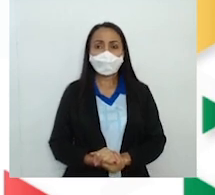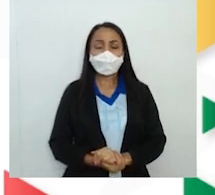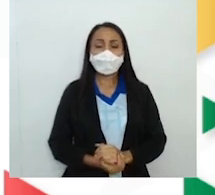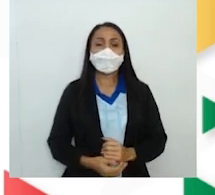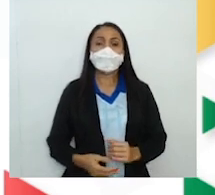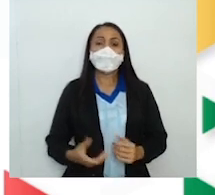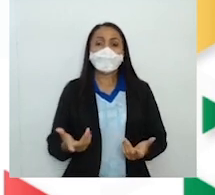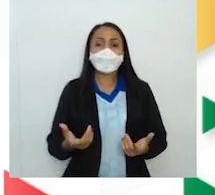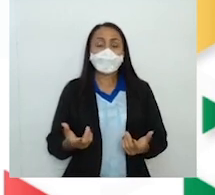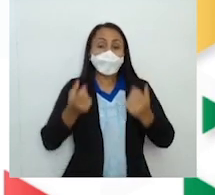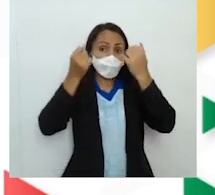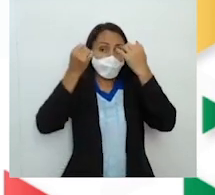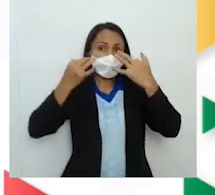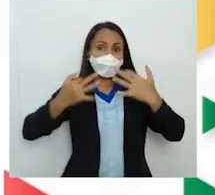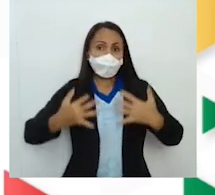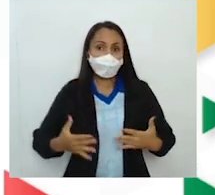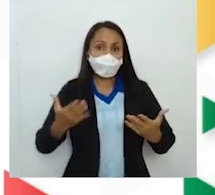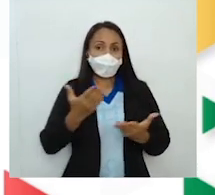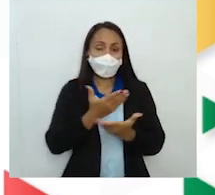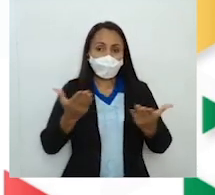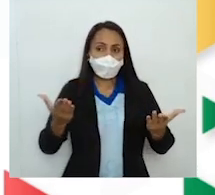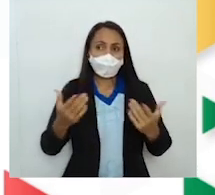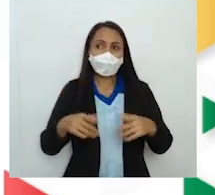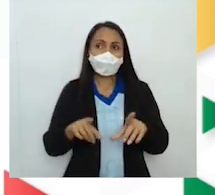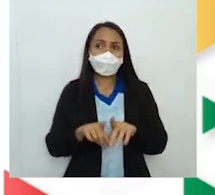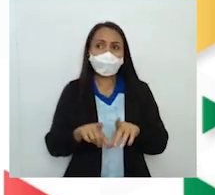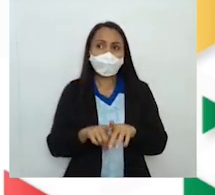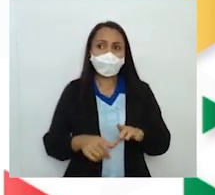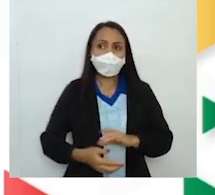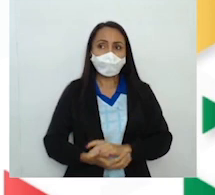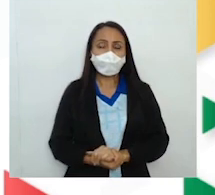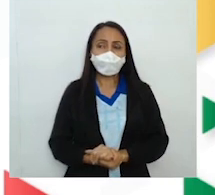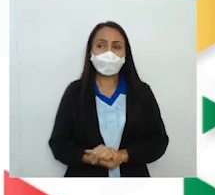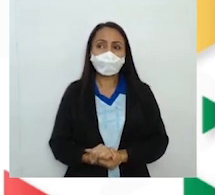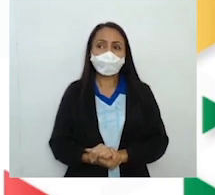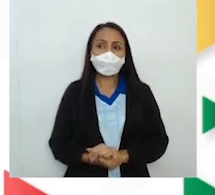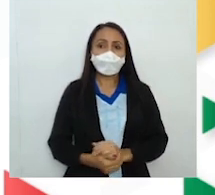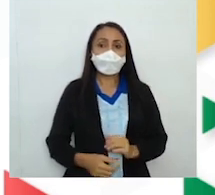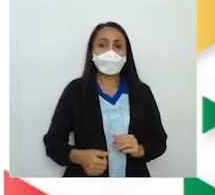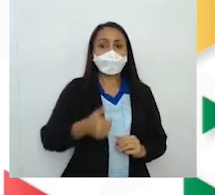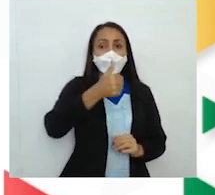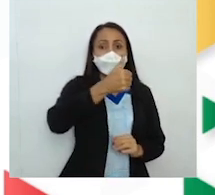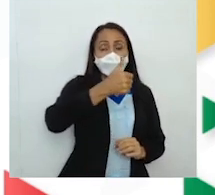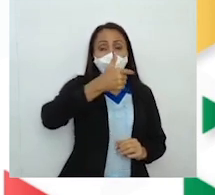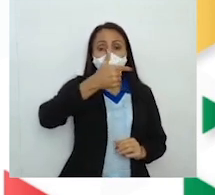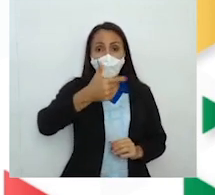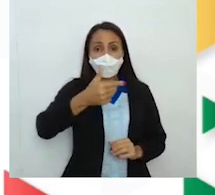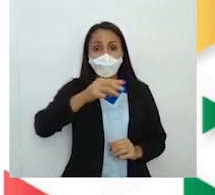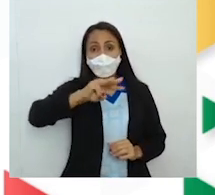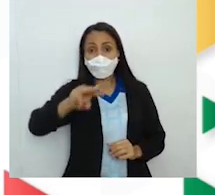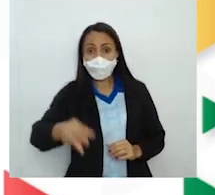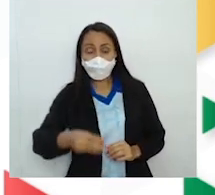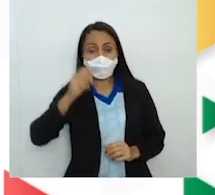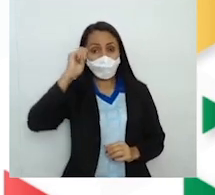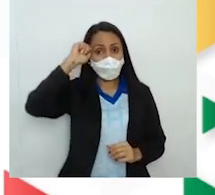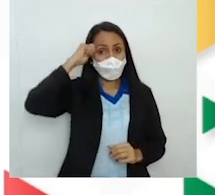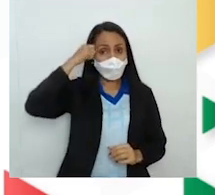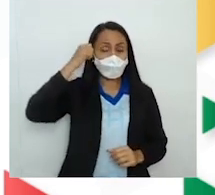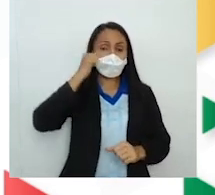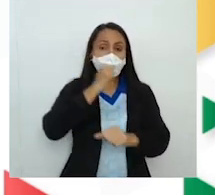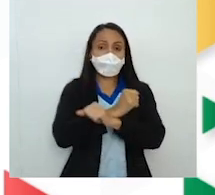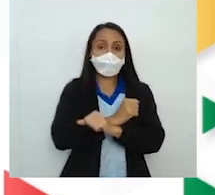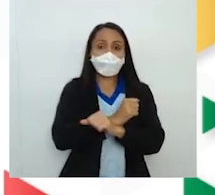que eu queria citar aqui é que dos 12 milhões de escravos, né, de cativos que